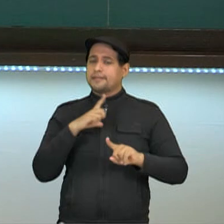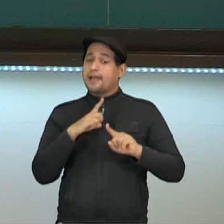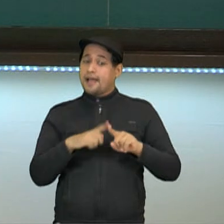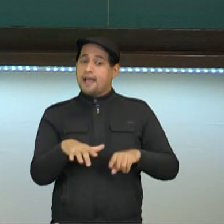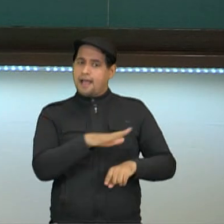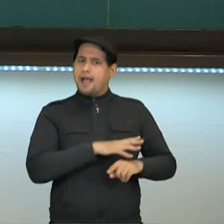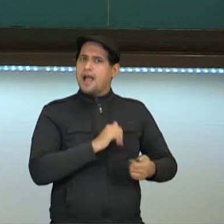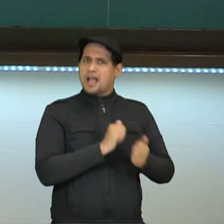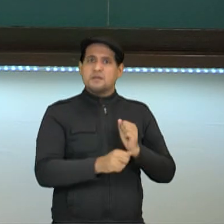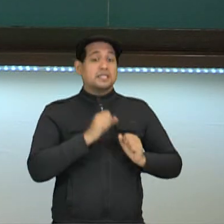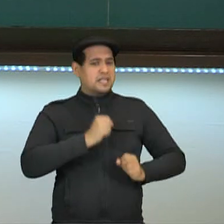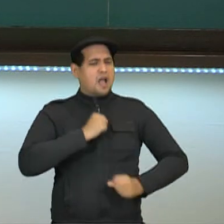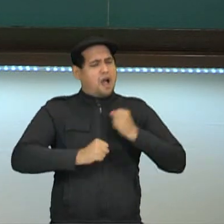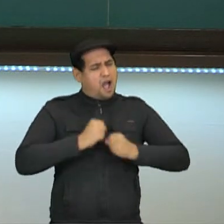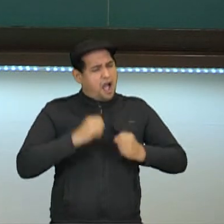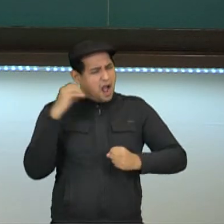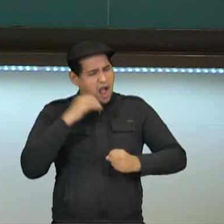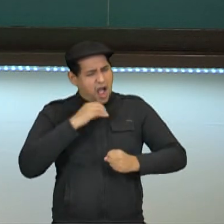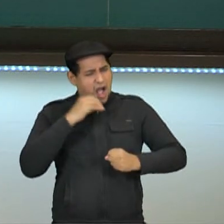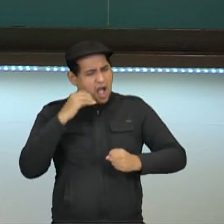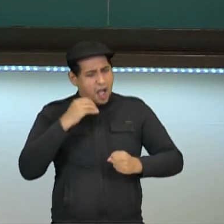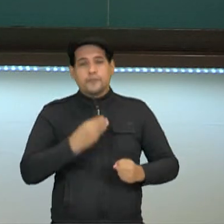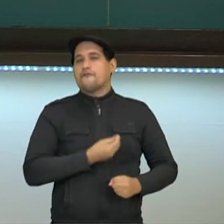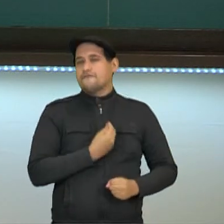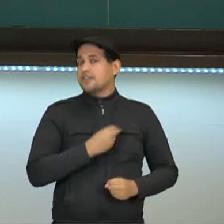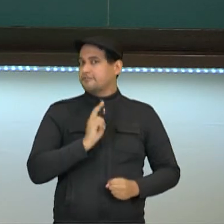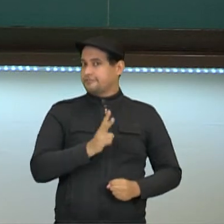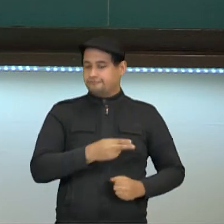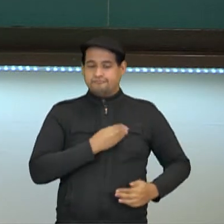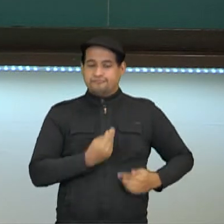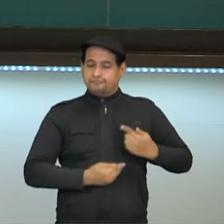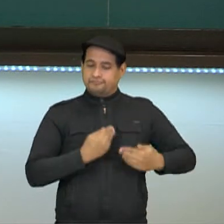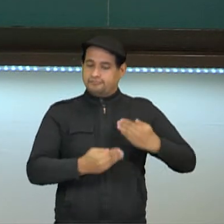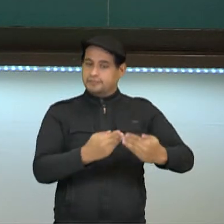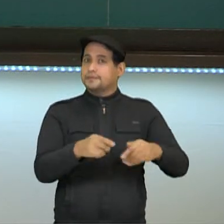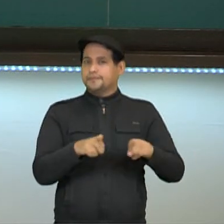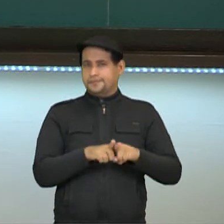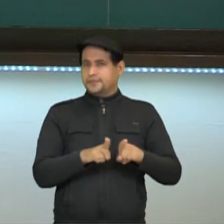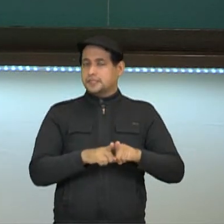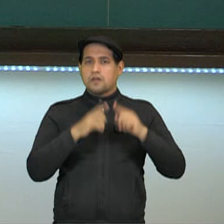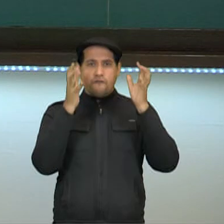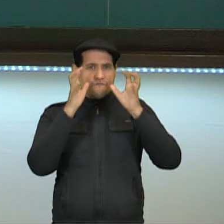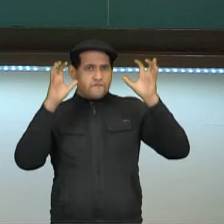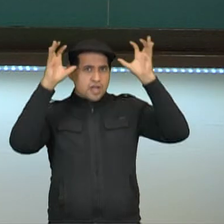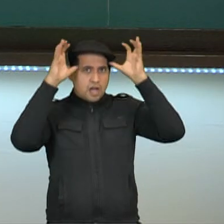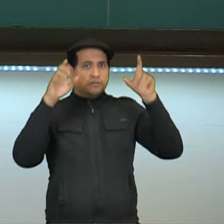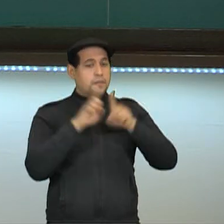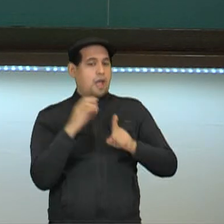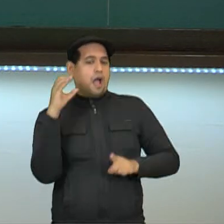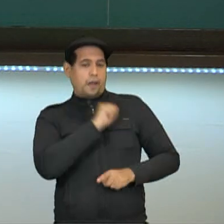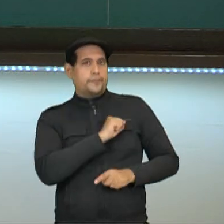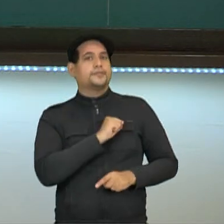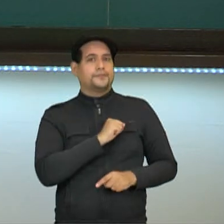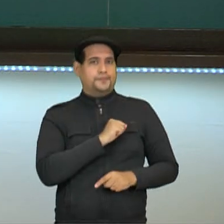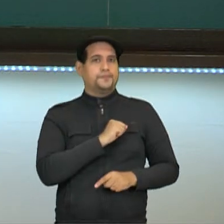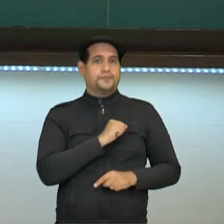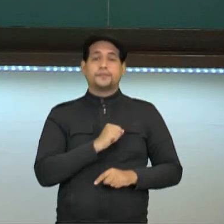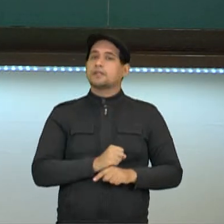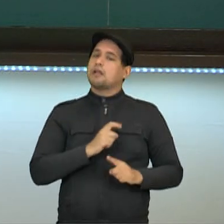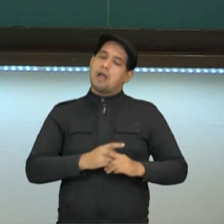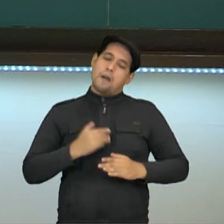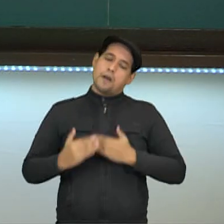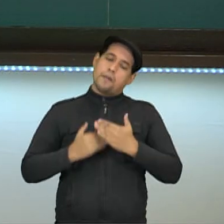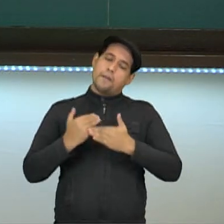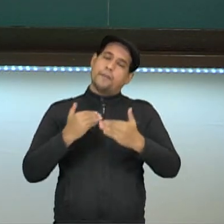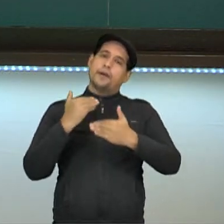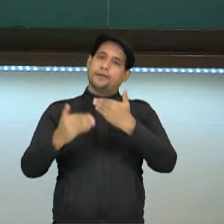meio. Aí é ele que sobrevive e deixa para próximas gerações os veados que vão ser mais rápidos. E assim a